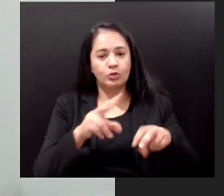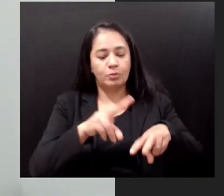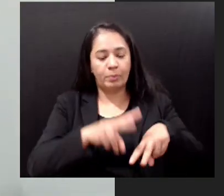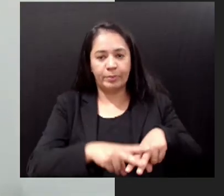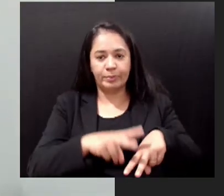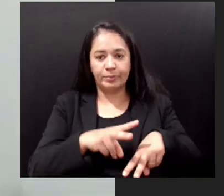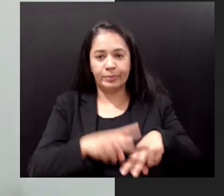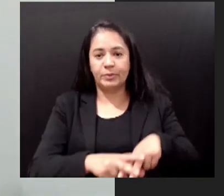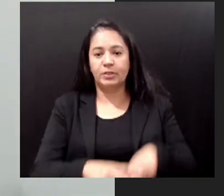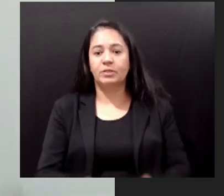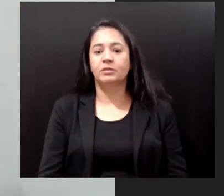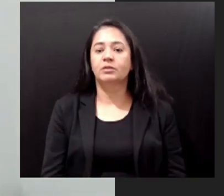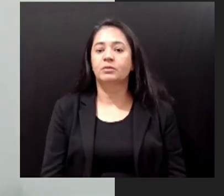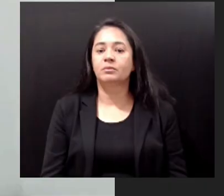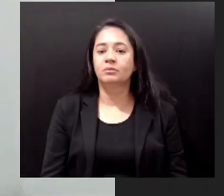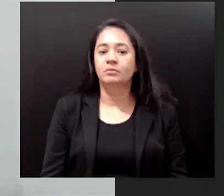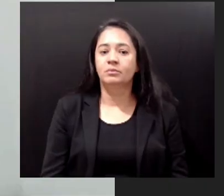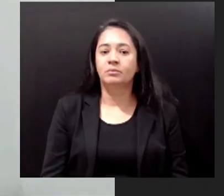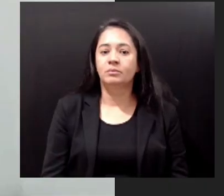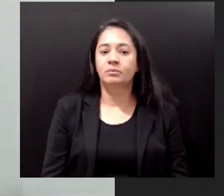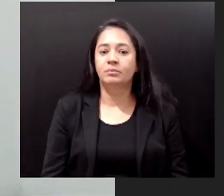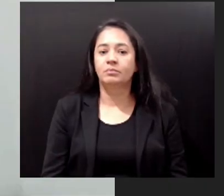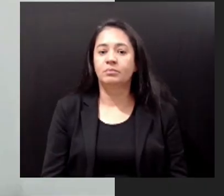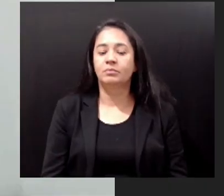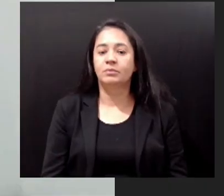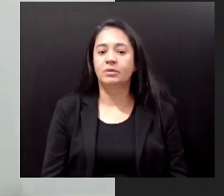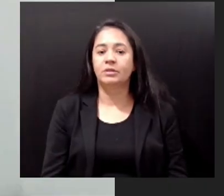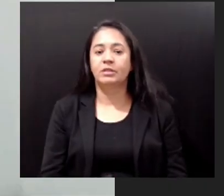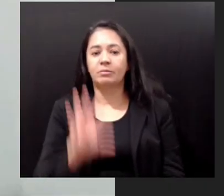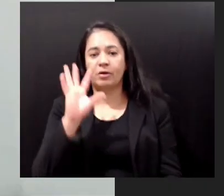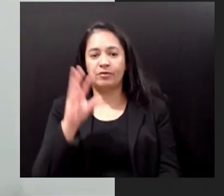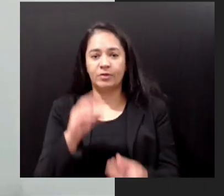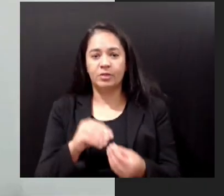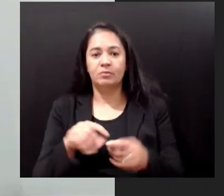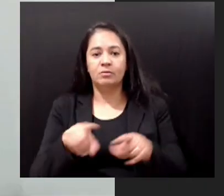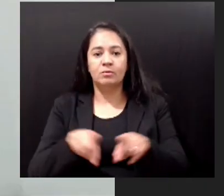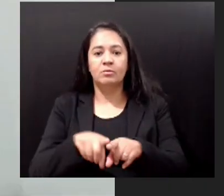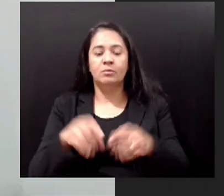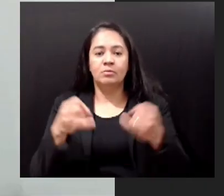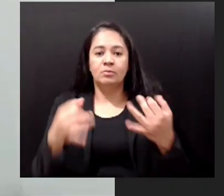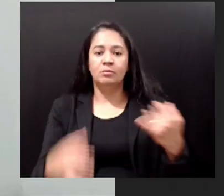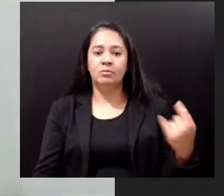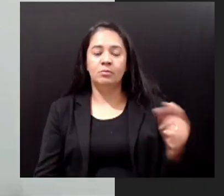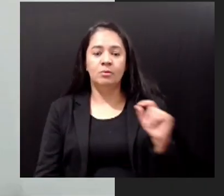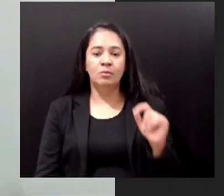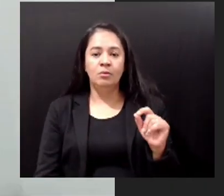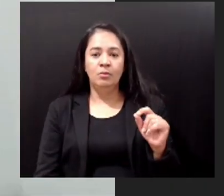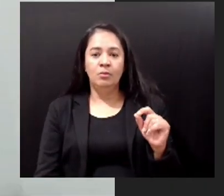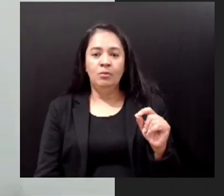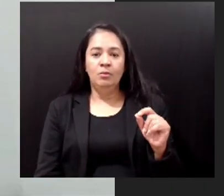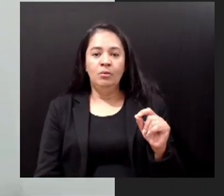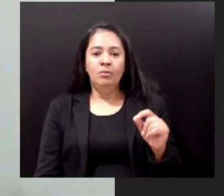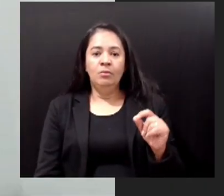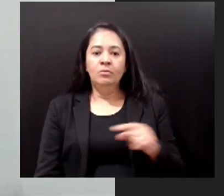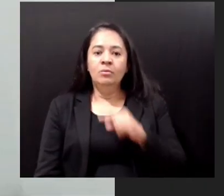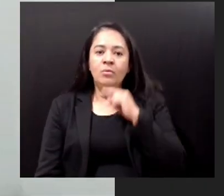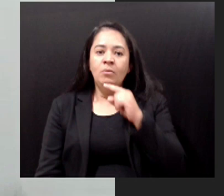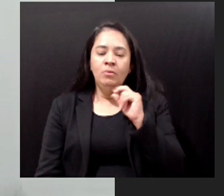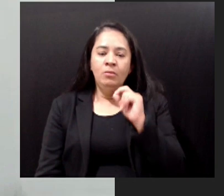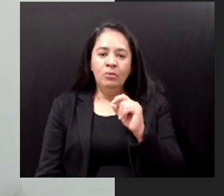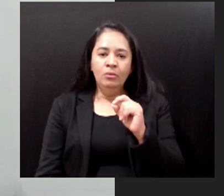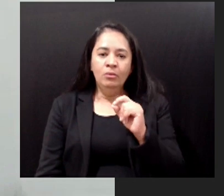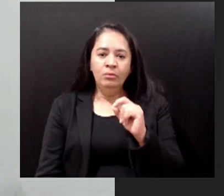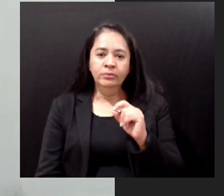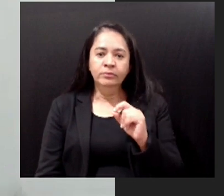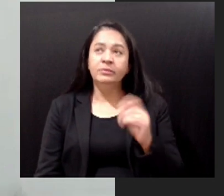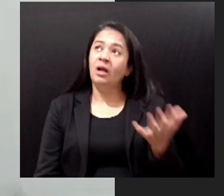preso. E para eu finalizar esse raciocínio, também é importante nós destacarmos que tem uma dúvida assim, se